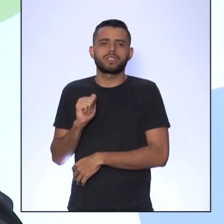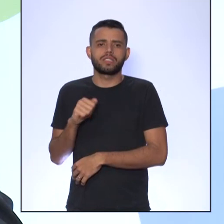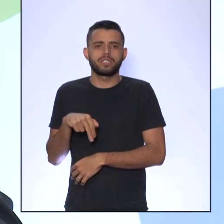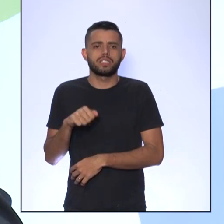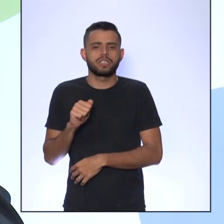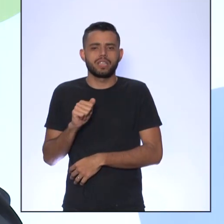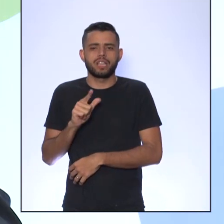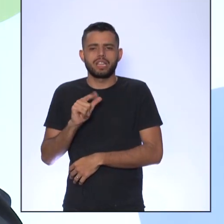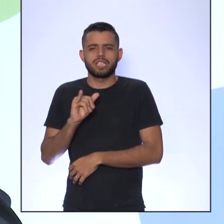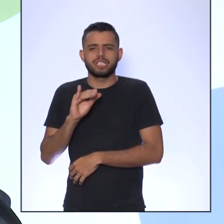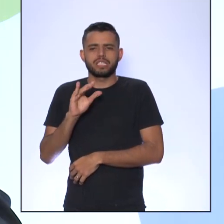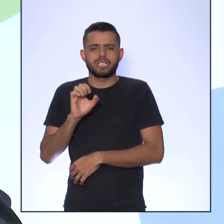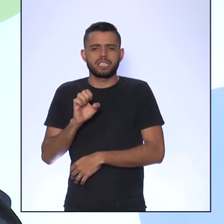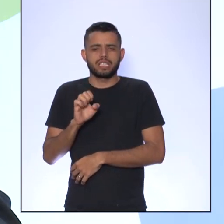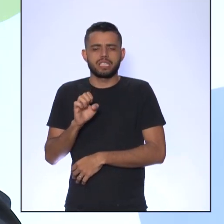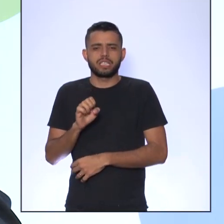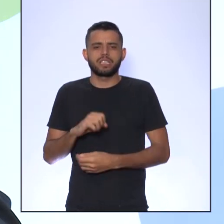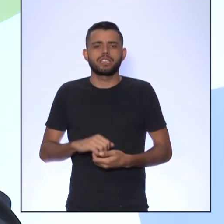Analice,